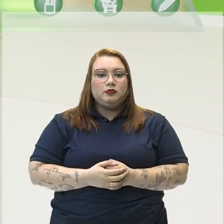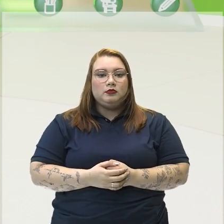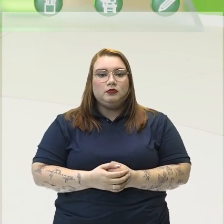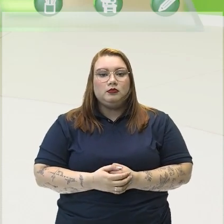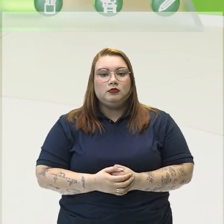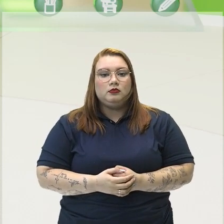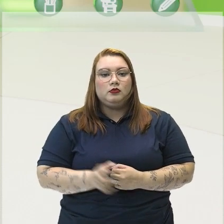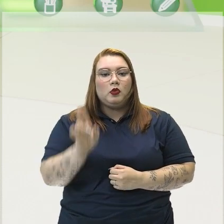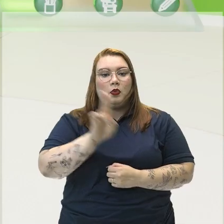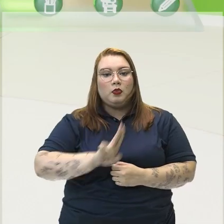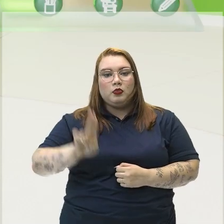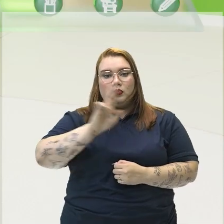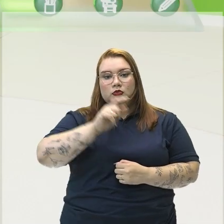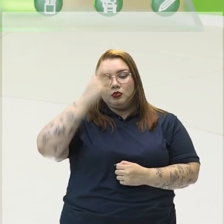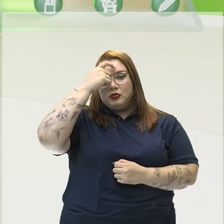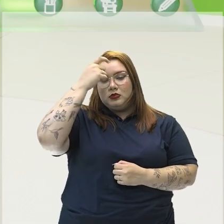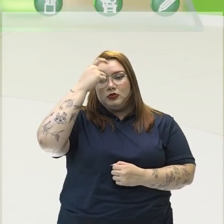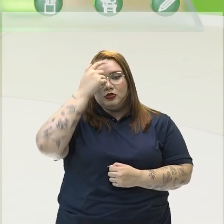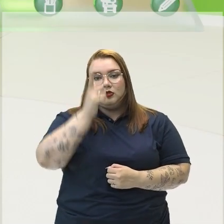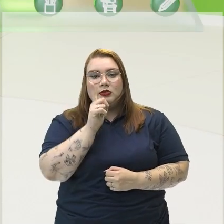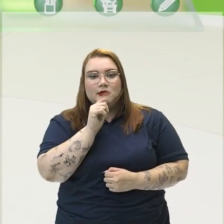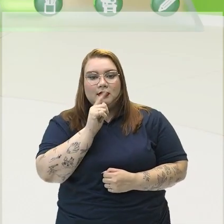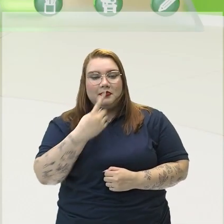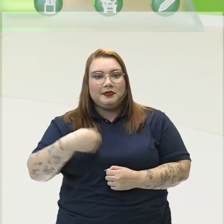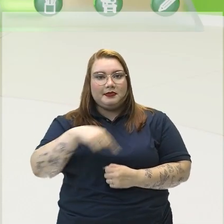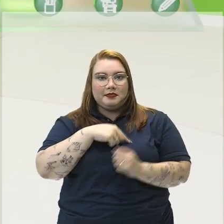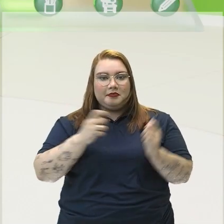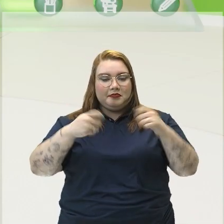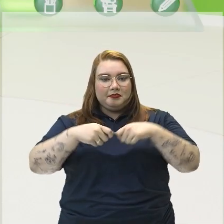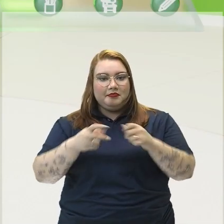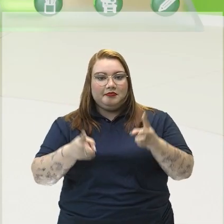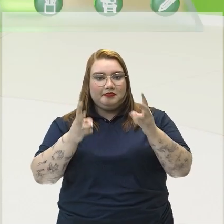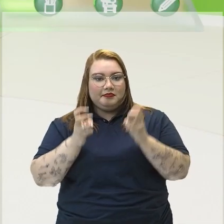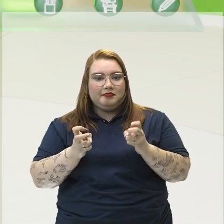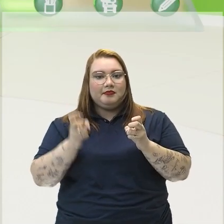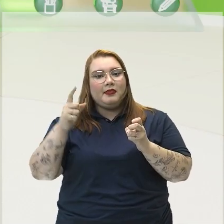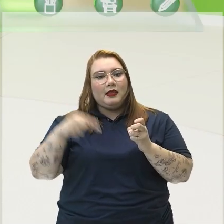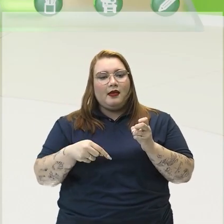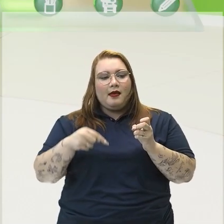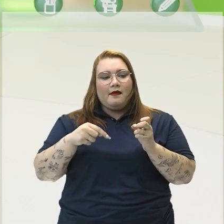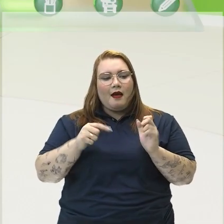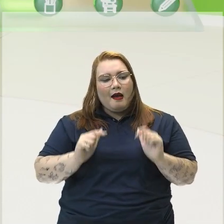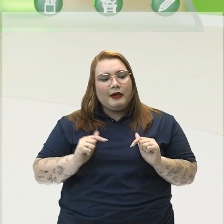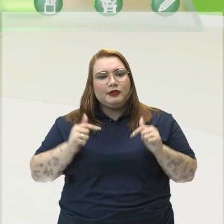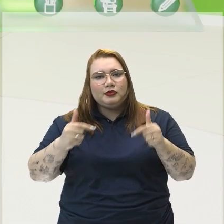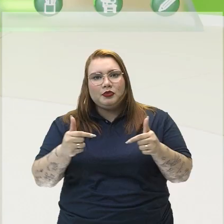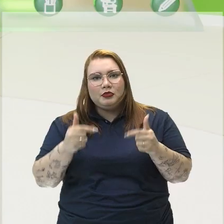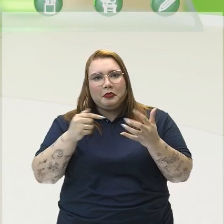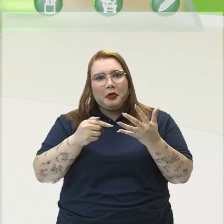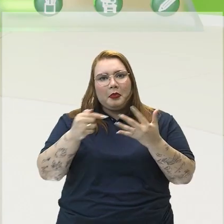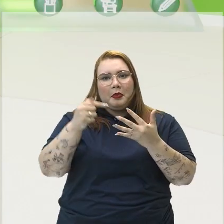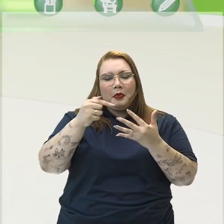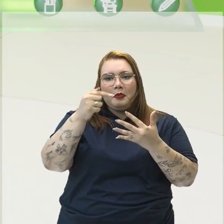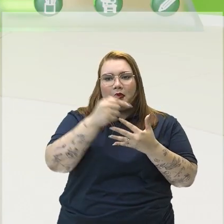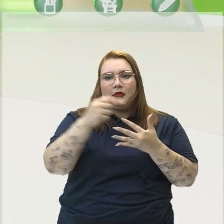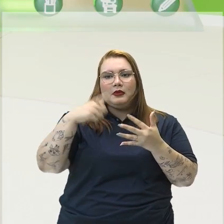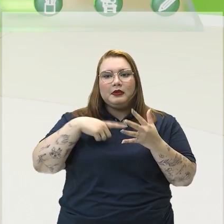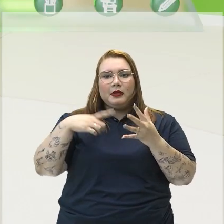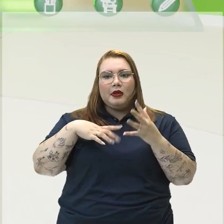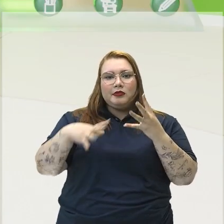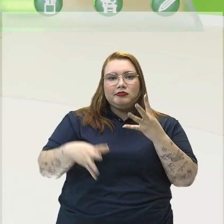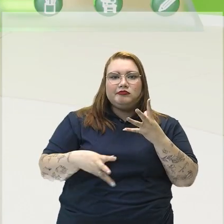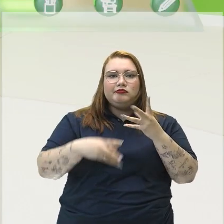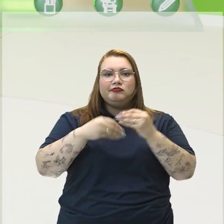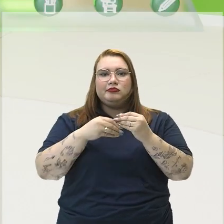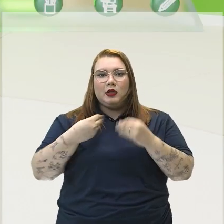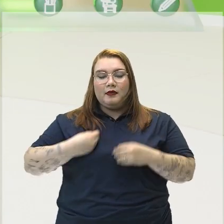o uso consciente aqui da água, como a gente pôde observar, né? Então, são pequenas ações, mas que se elas fazem parte ali do